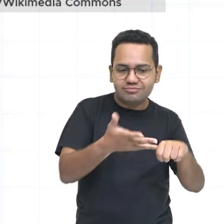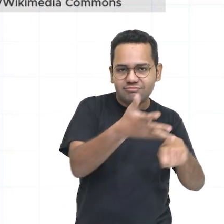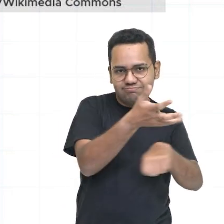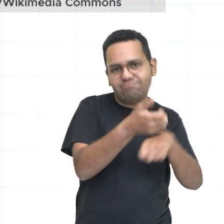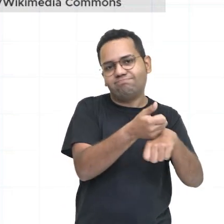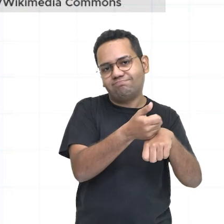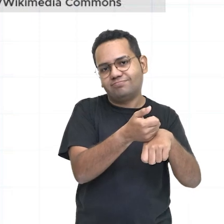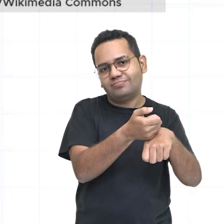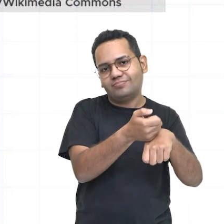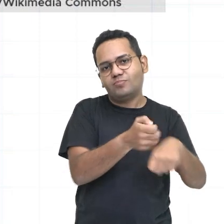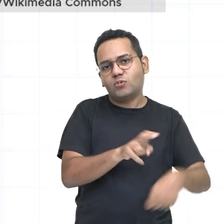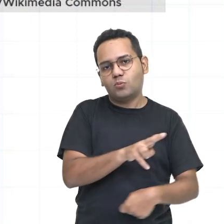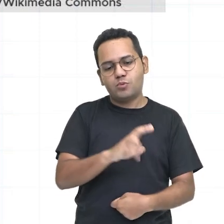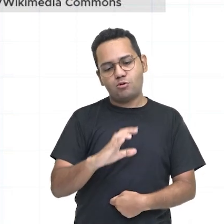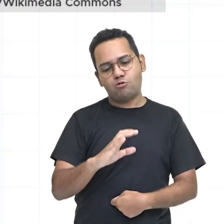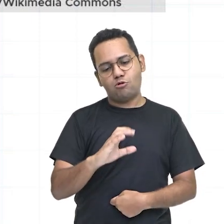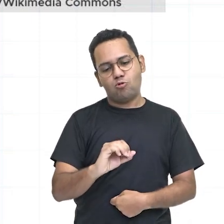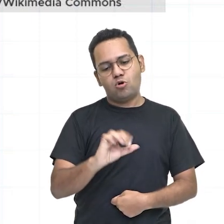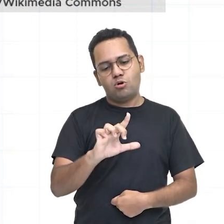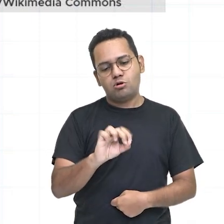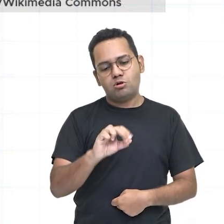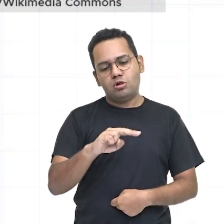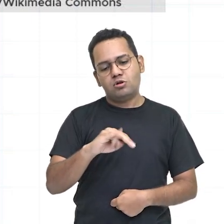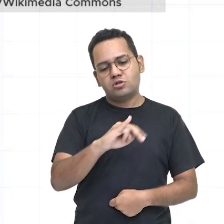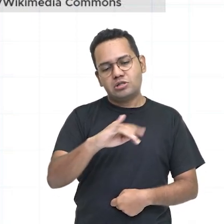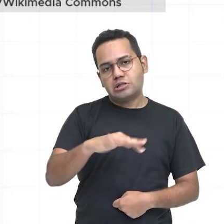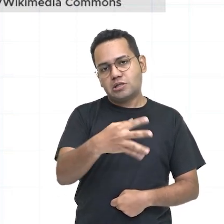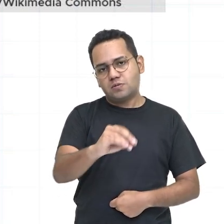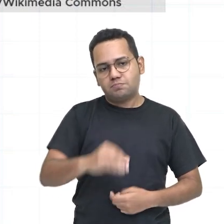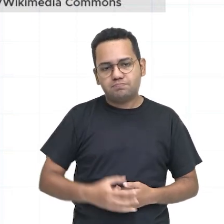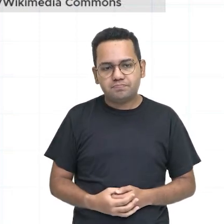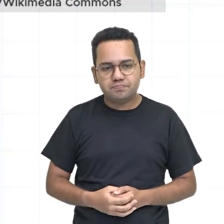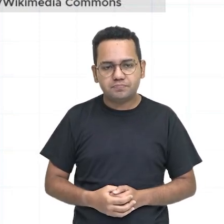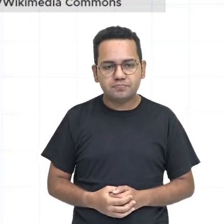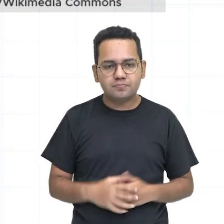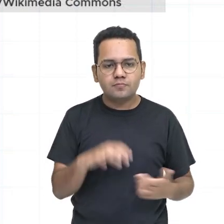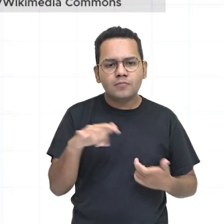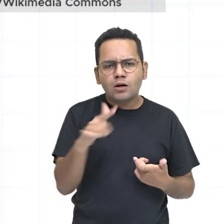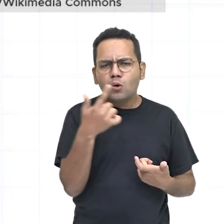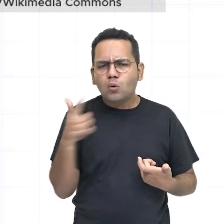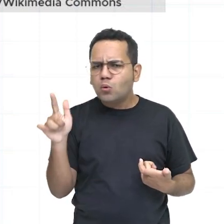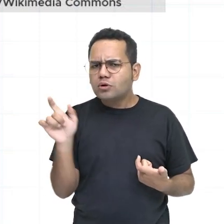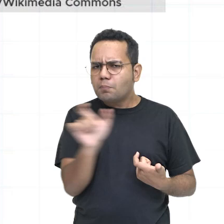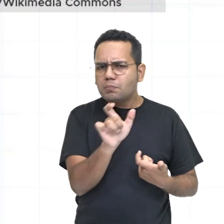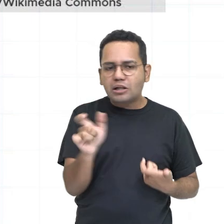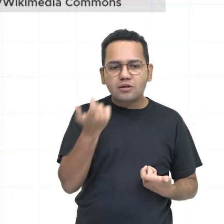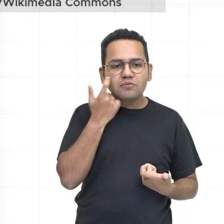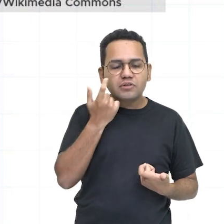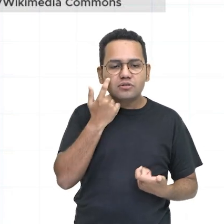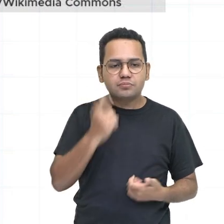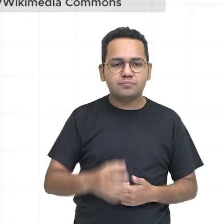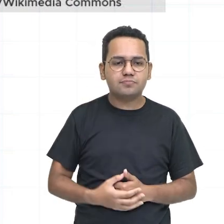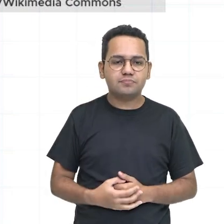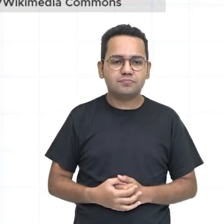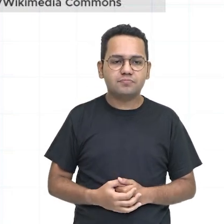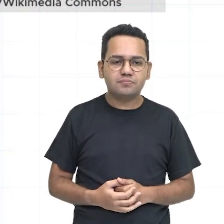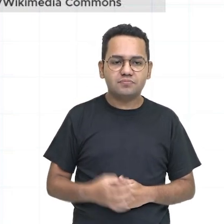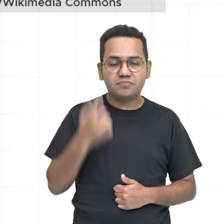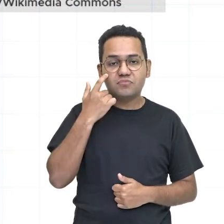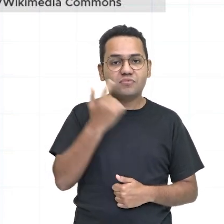colonização. Então vamos dar uma olhadinha aqui em alguns cognatos. Vou grifar aqui para vocês, ó. Nós temos aqui, ó, language,